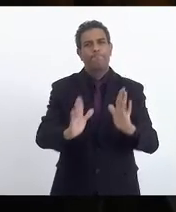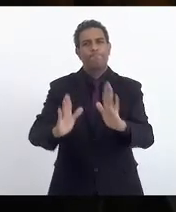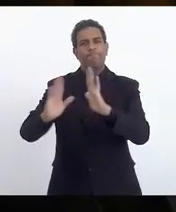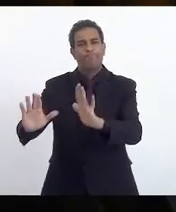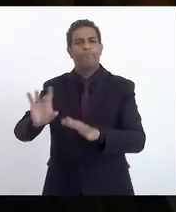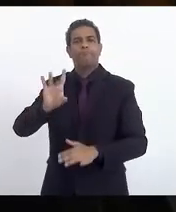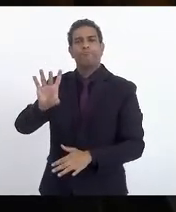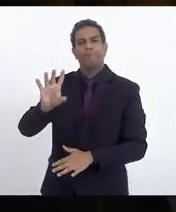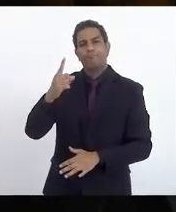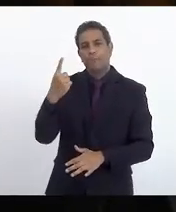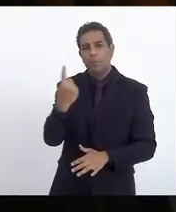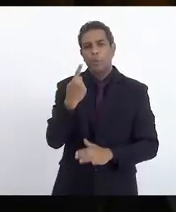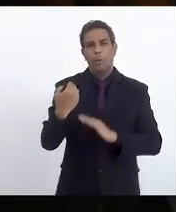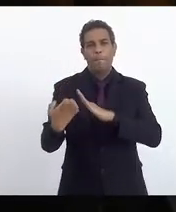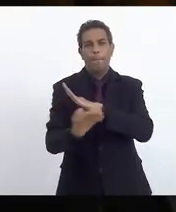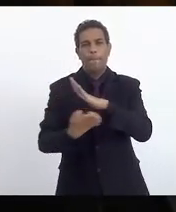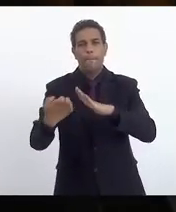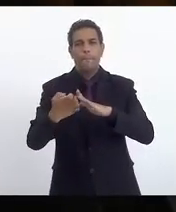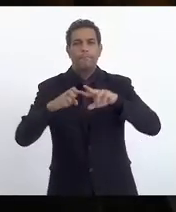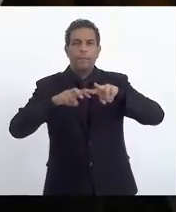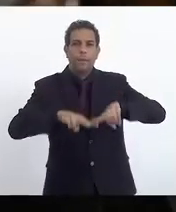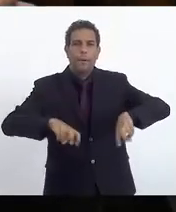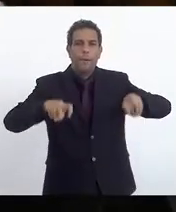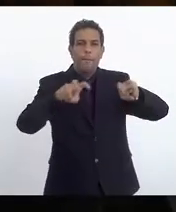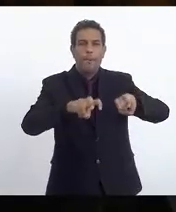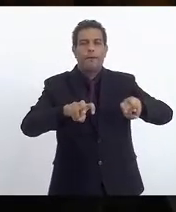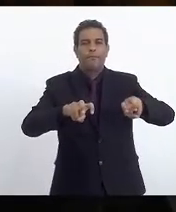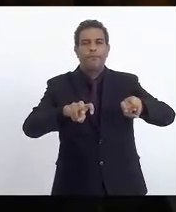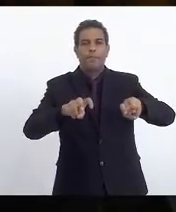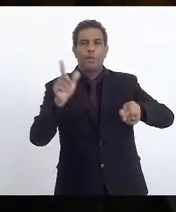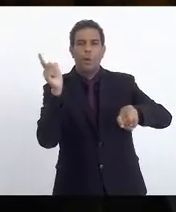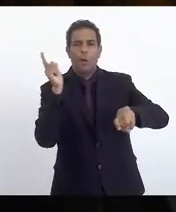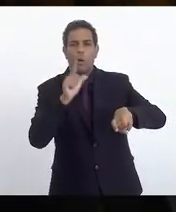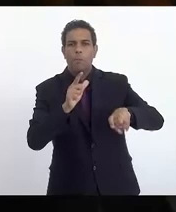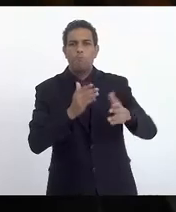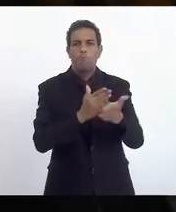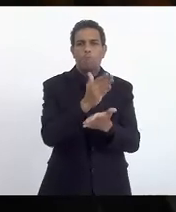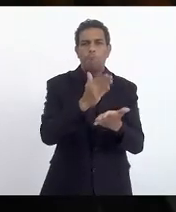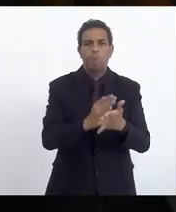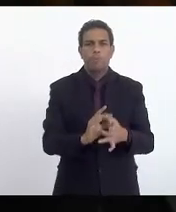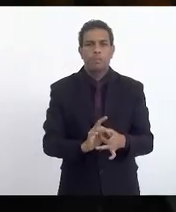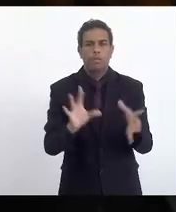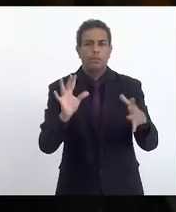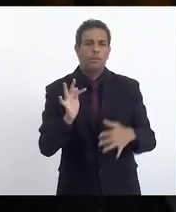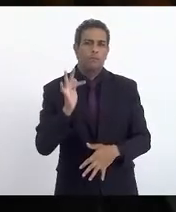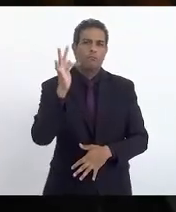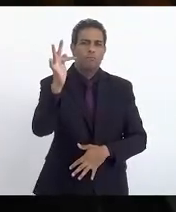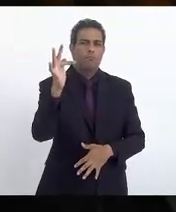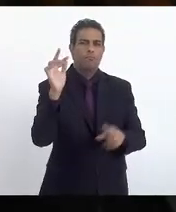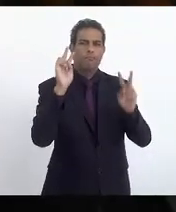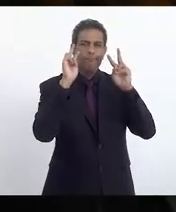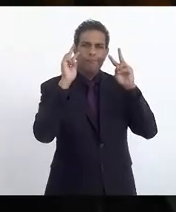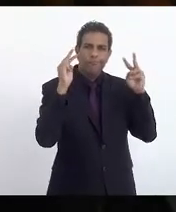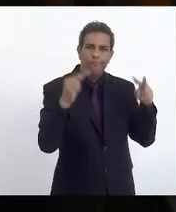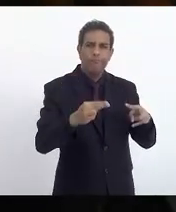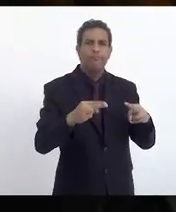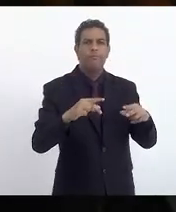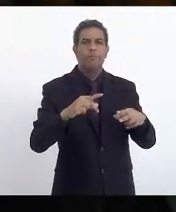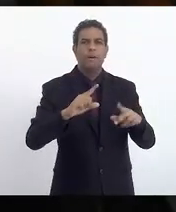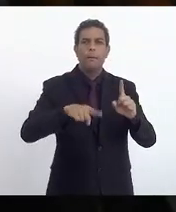apenas uma empresa para explorar todas as linhas eles estão abertos a possibilidade de que haja